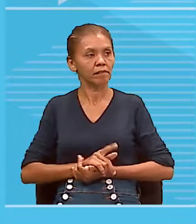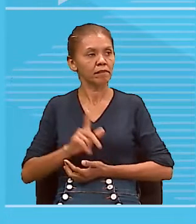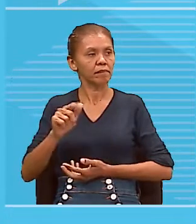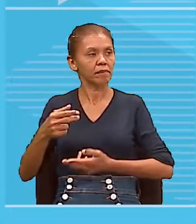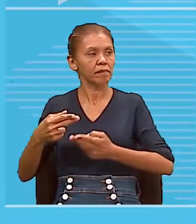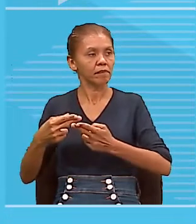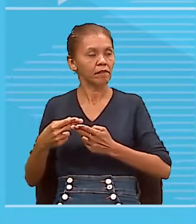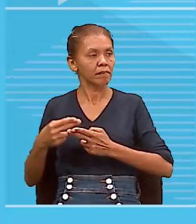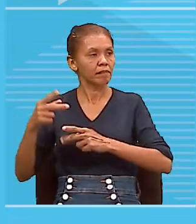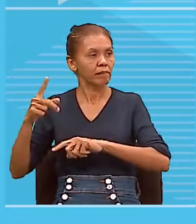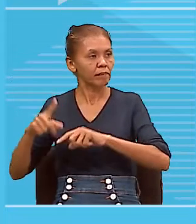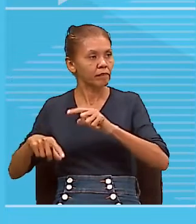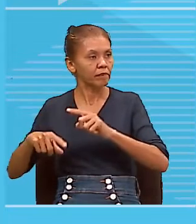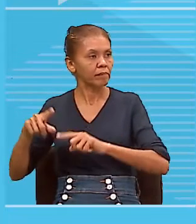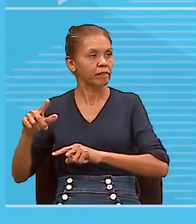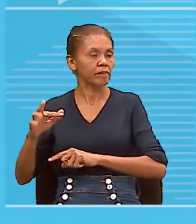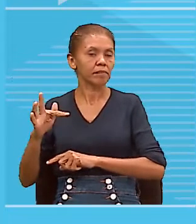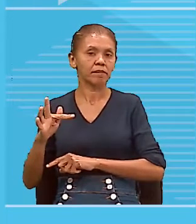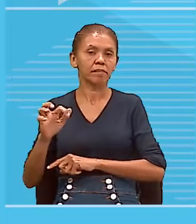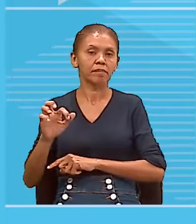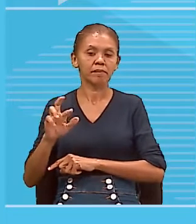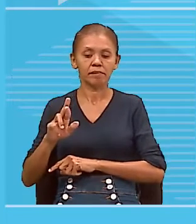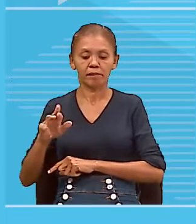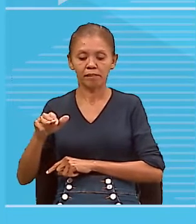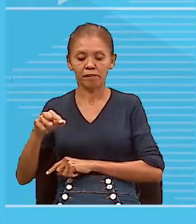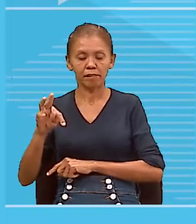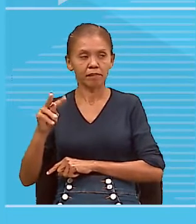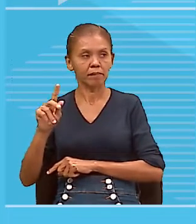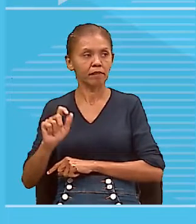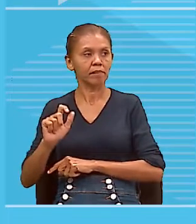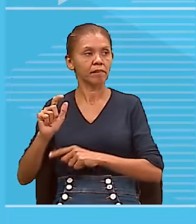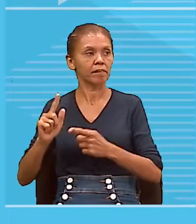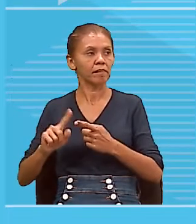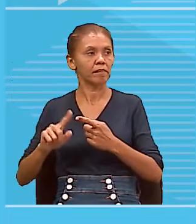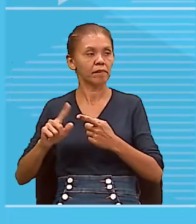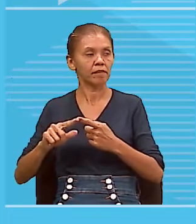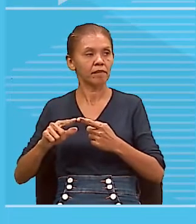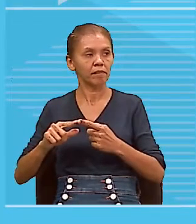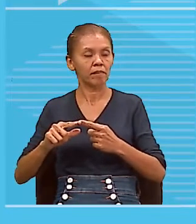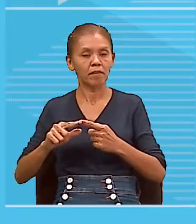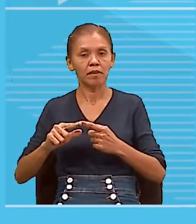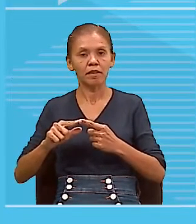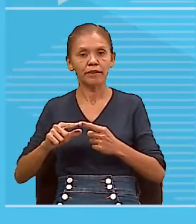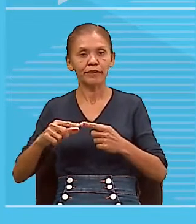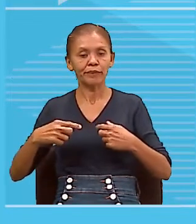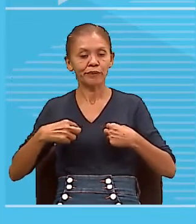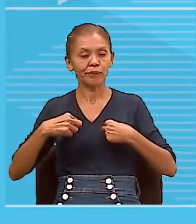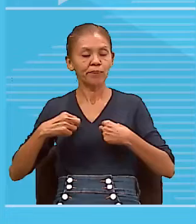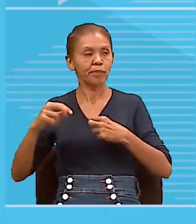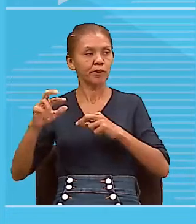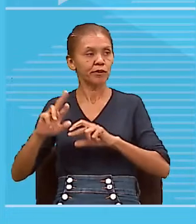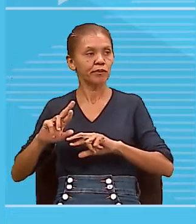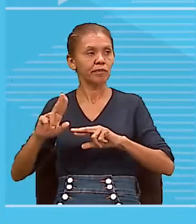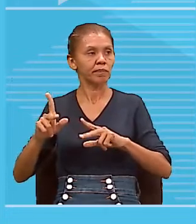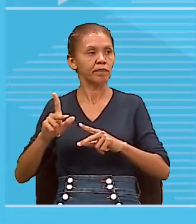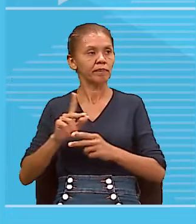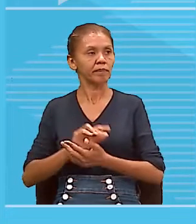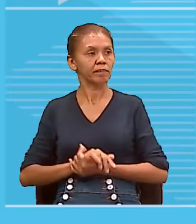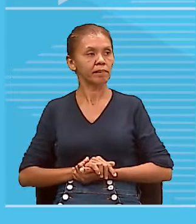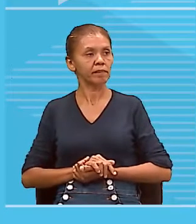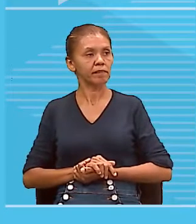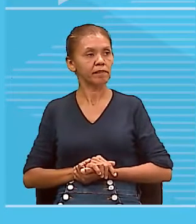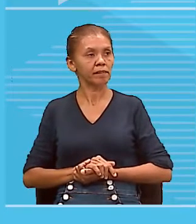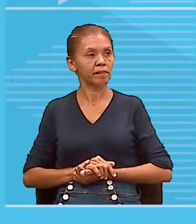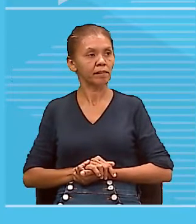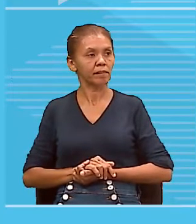ferramentas vestimentas né bem diferente do que é utilizado hoje então certamente Isso aqui